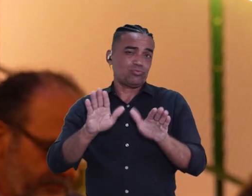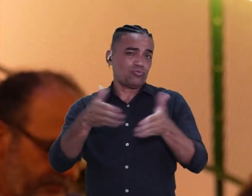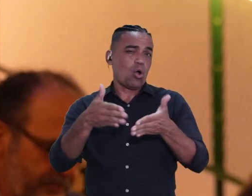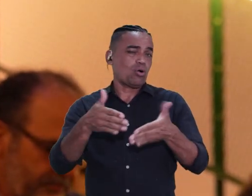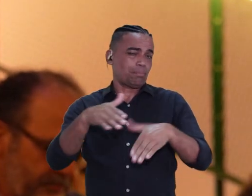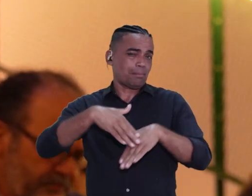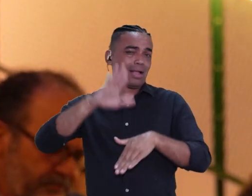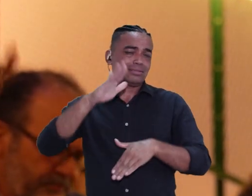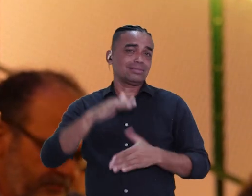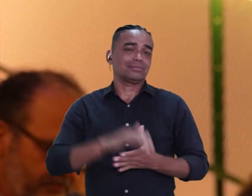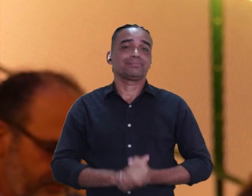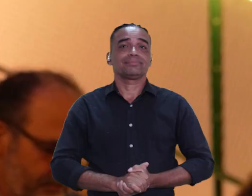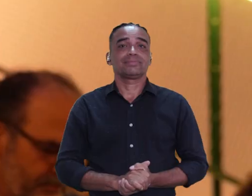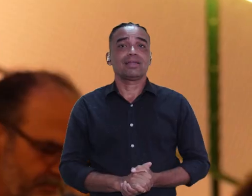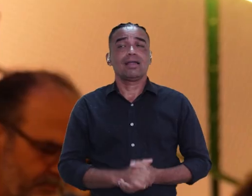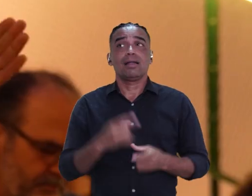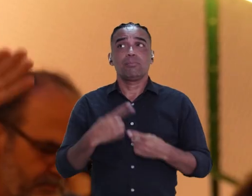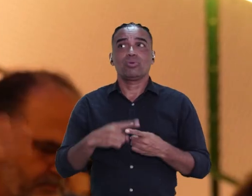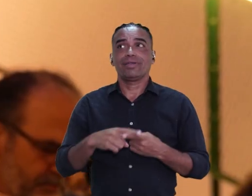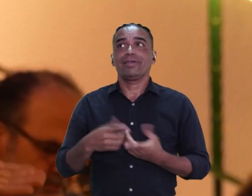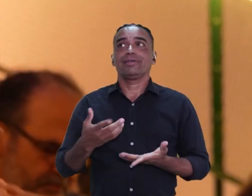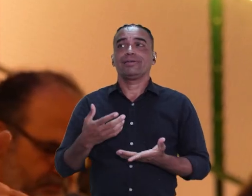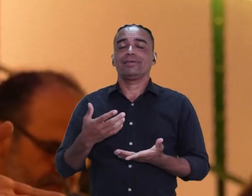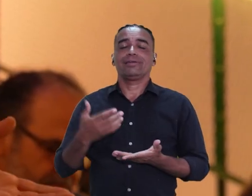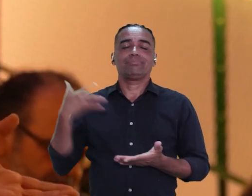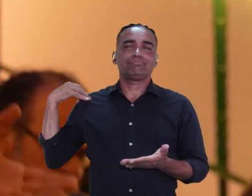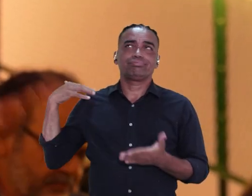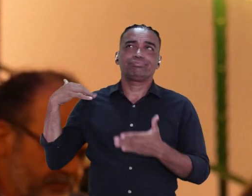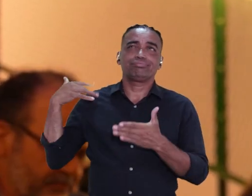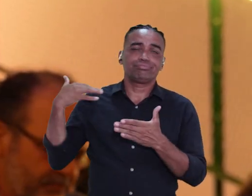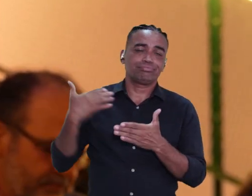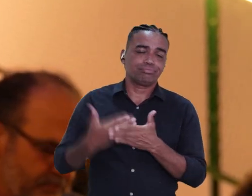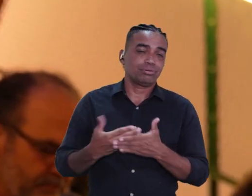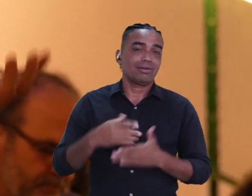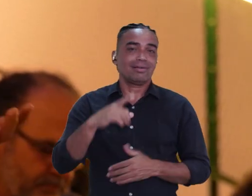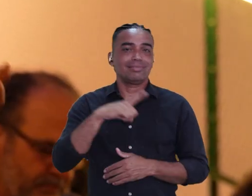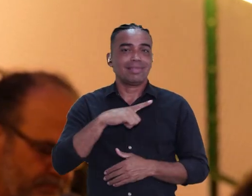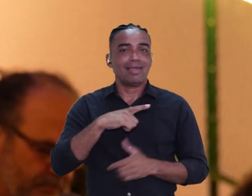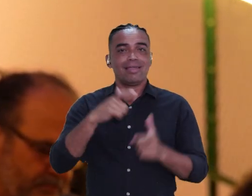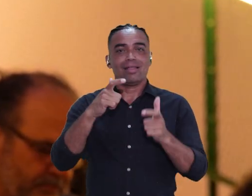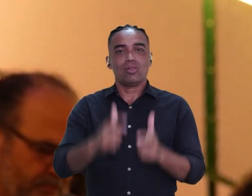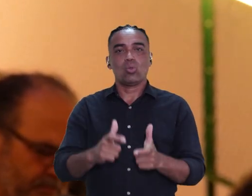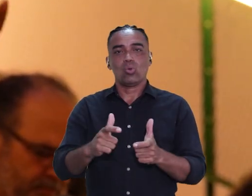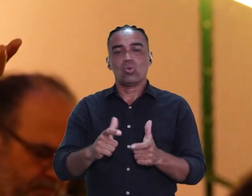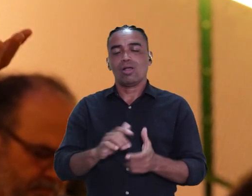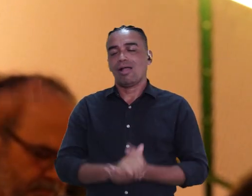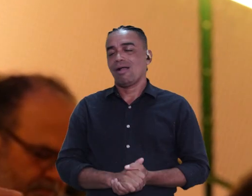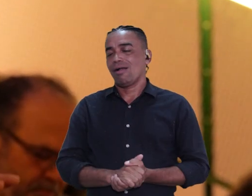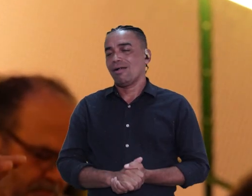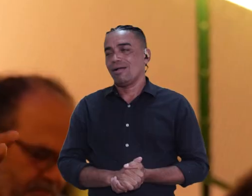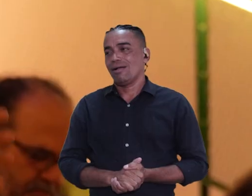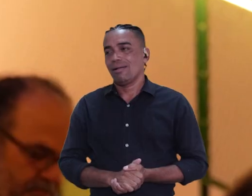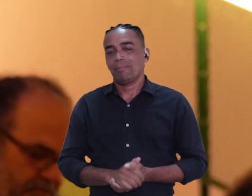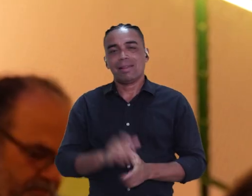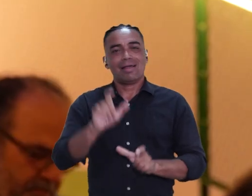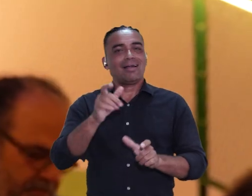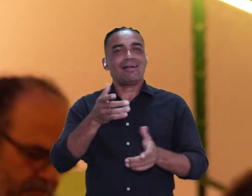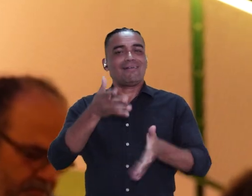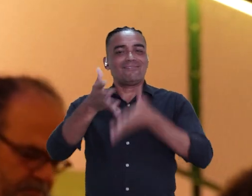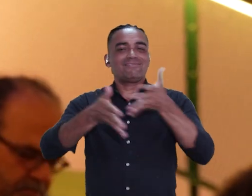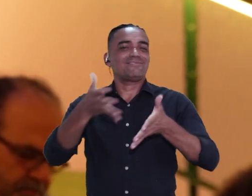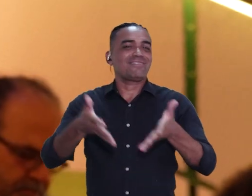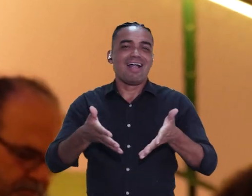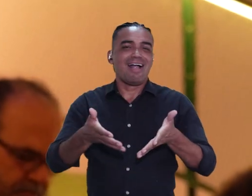tocado, por que, depois de tanto transcorrido, a gente ainda tem espaço para tanta opacidade? E a minha